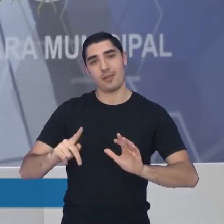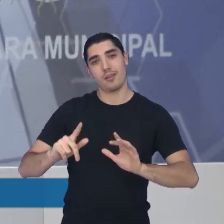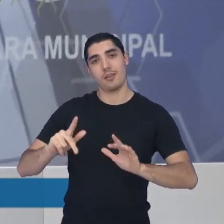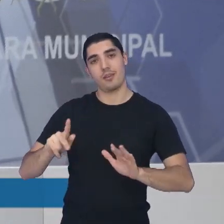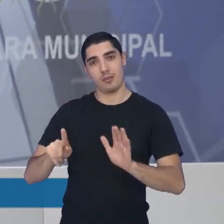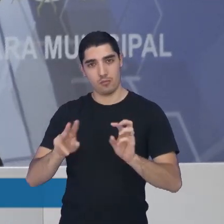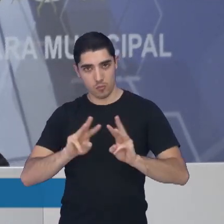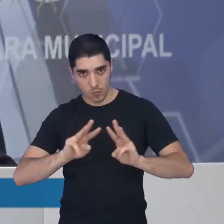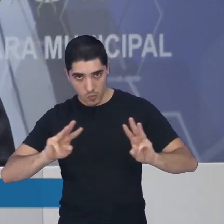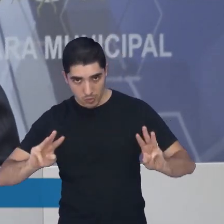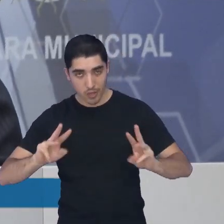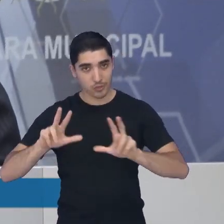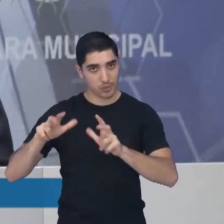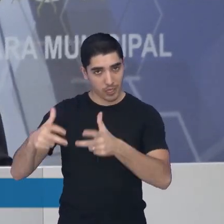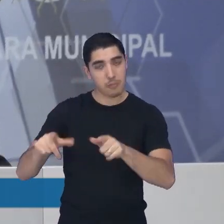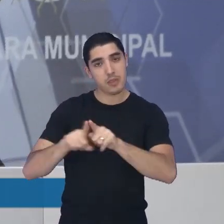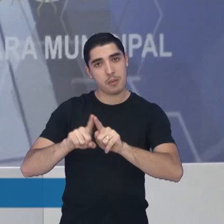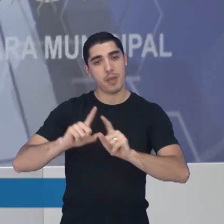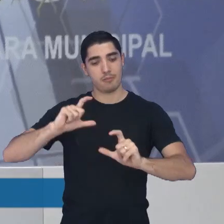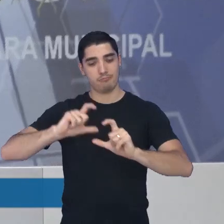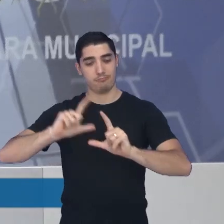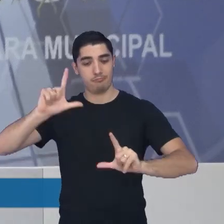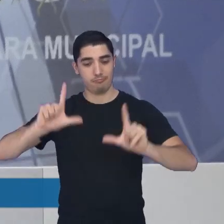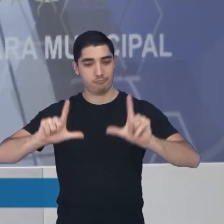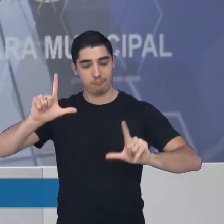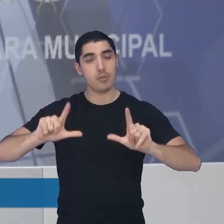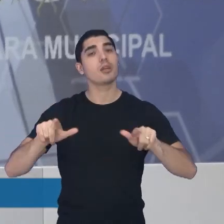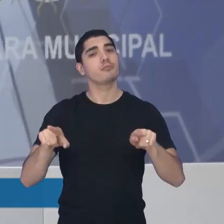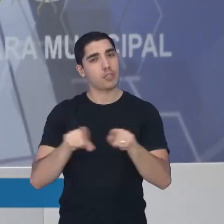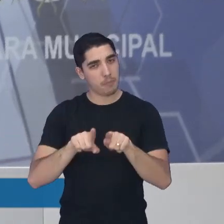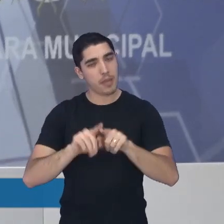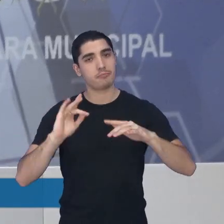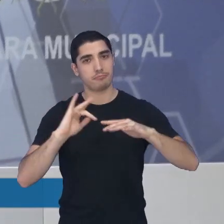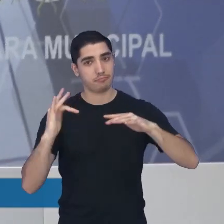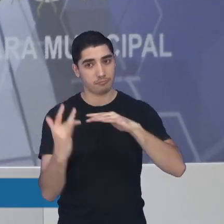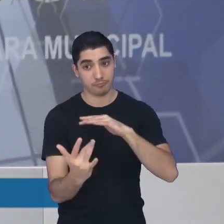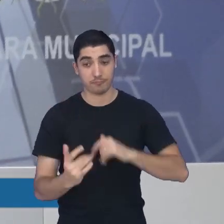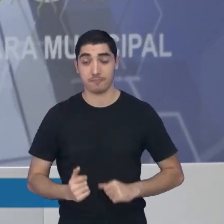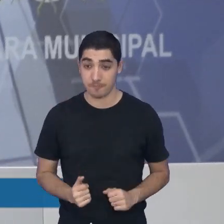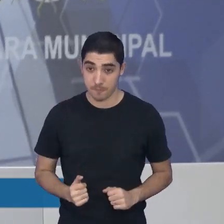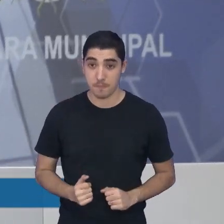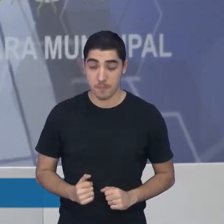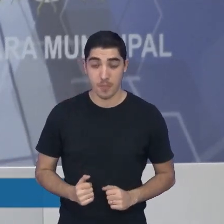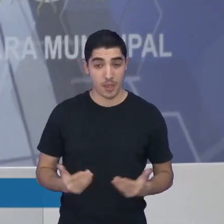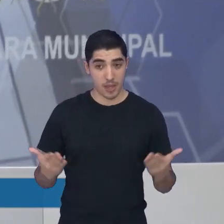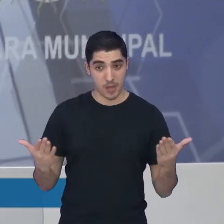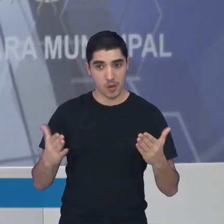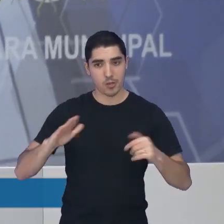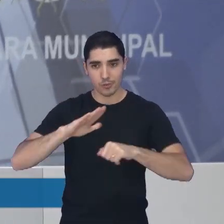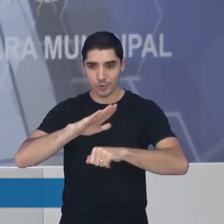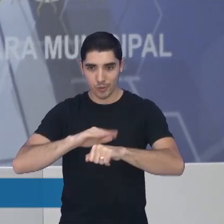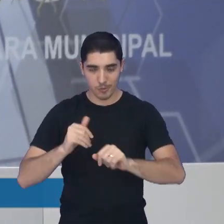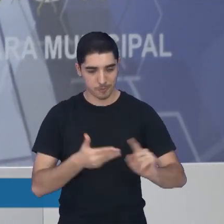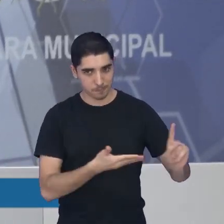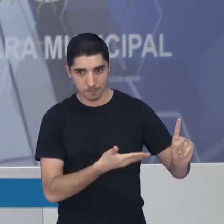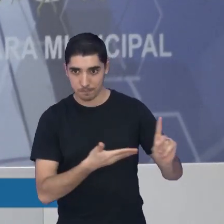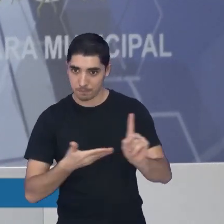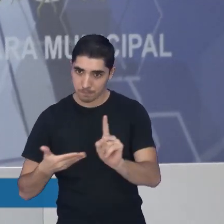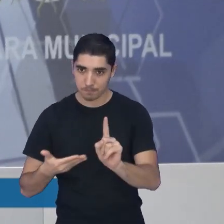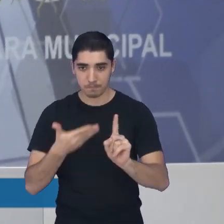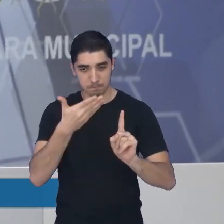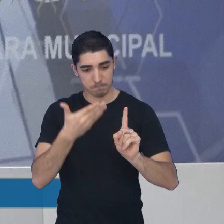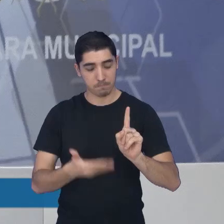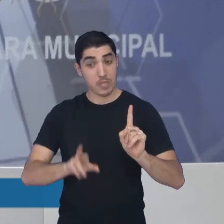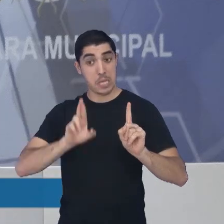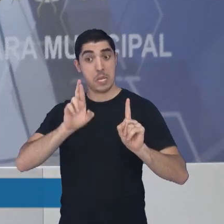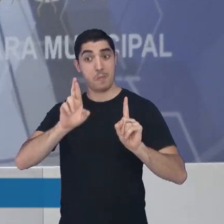no site e nas redes sociais da Câmara Municipal. Passaremos agora à composição da mesa, que irá dirigir os trabalhos